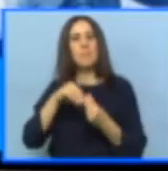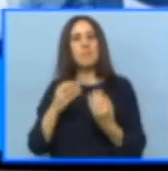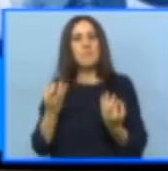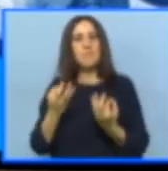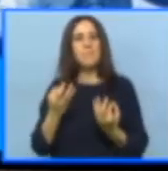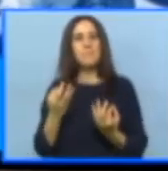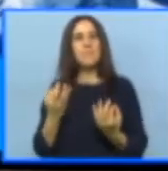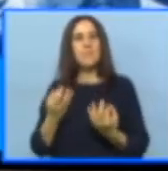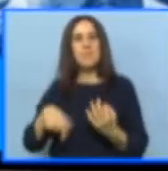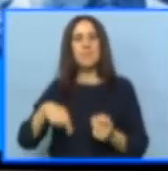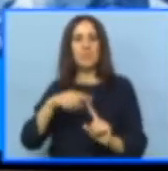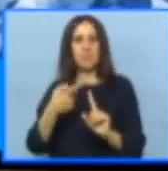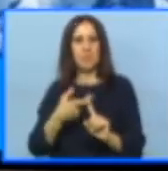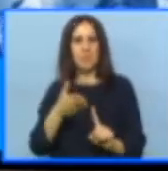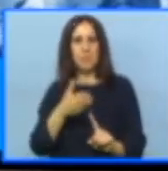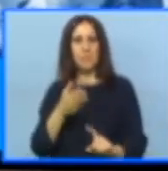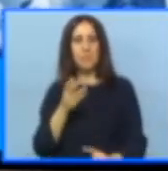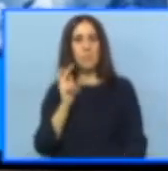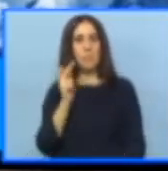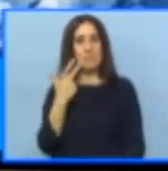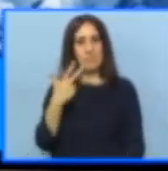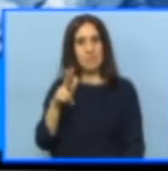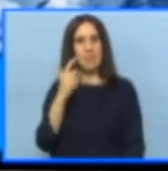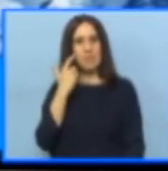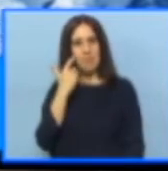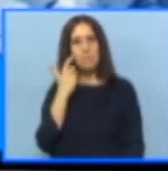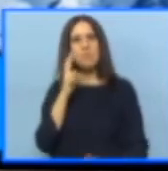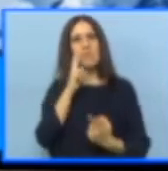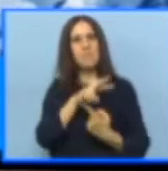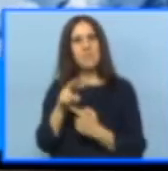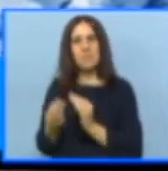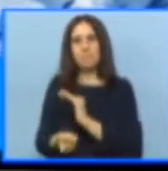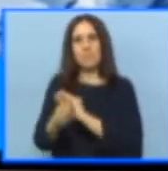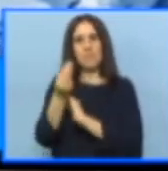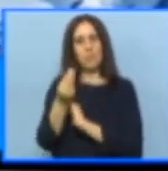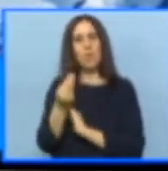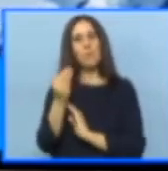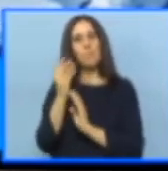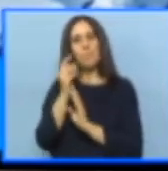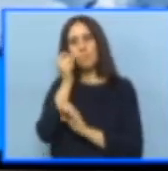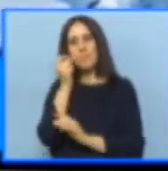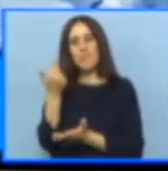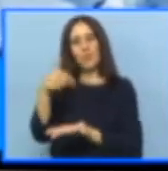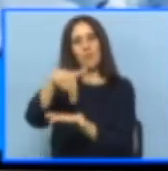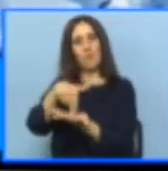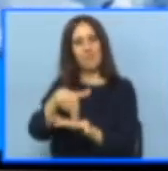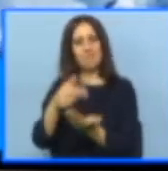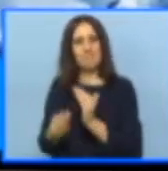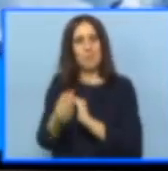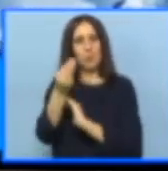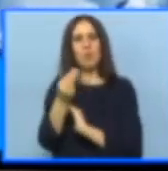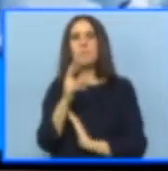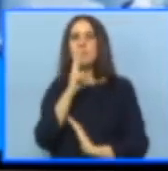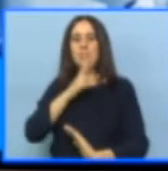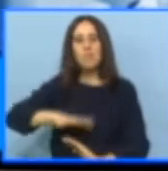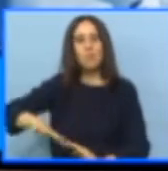com este ano do centenário, com uma particular visita e com um particular peregrino que irá honrar o santuário e os portugueses com a